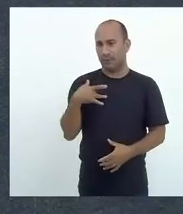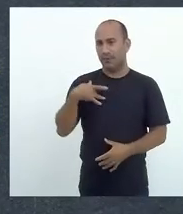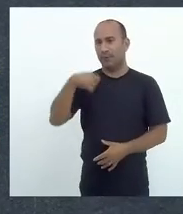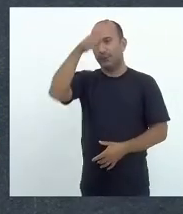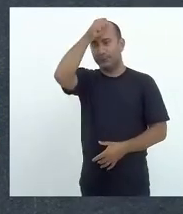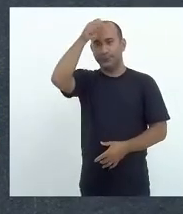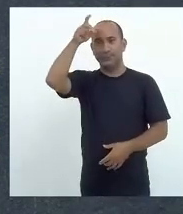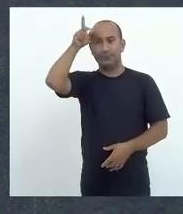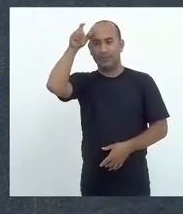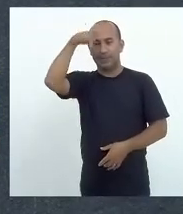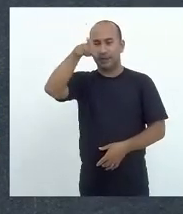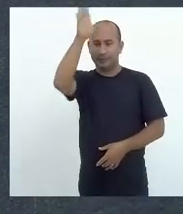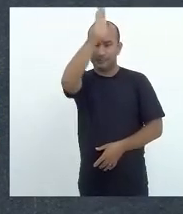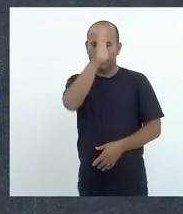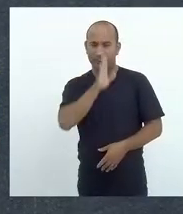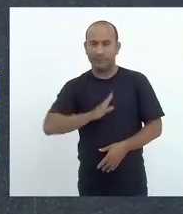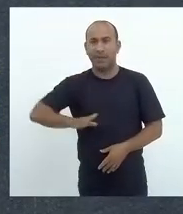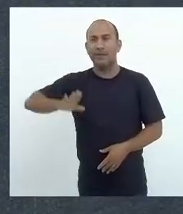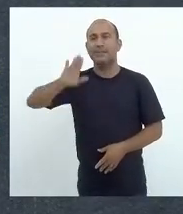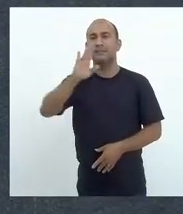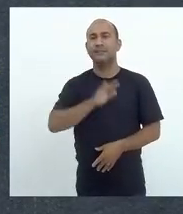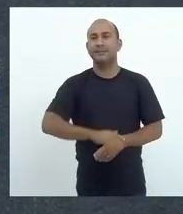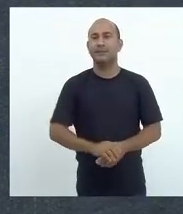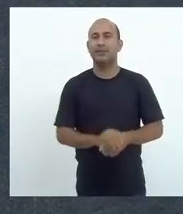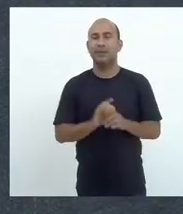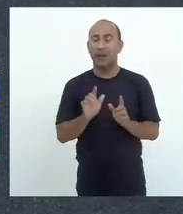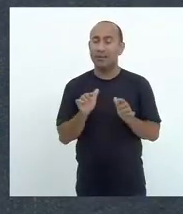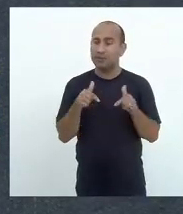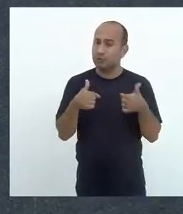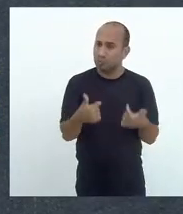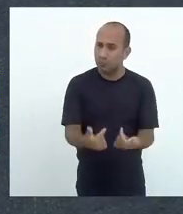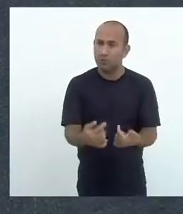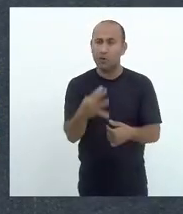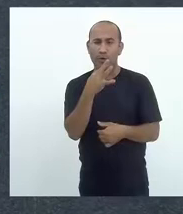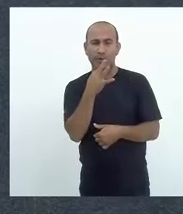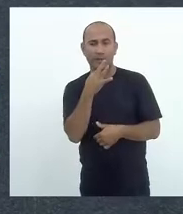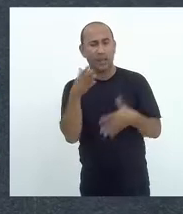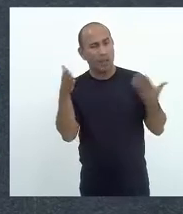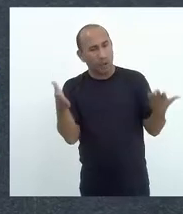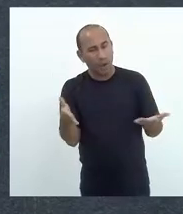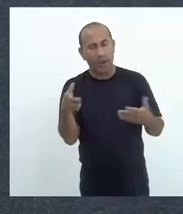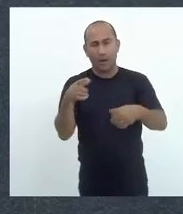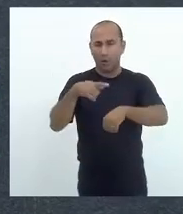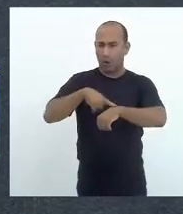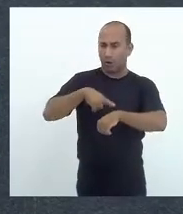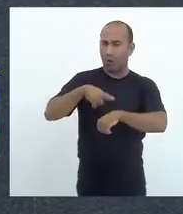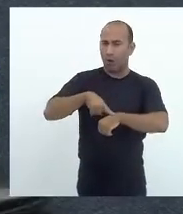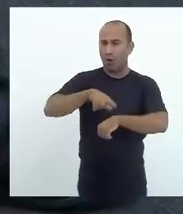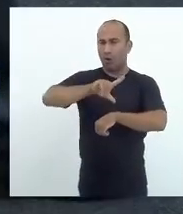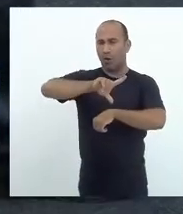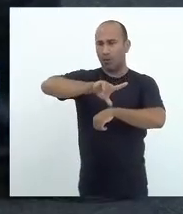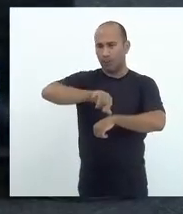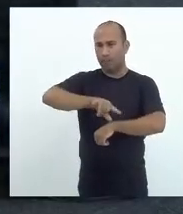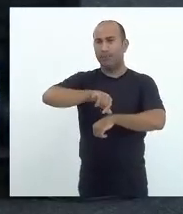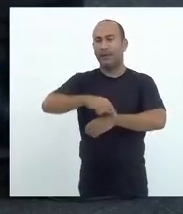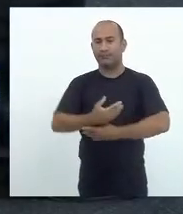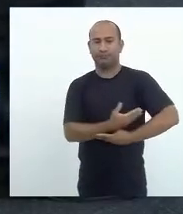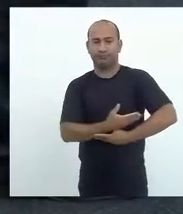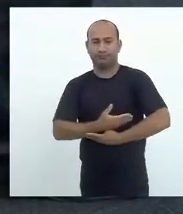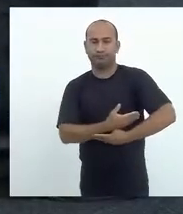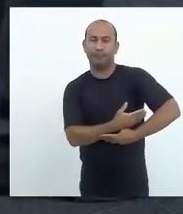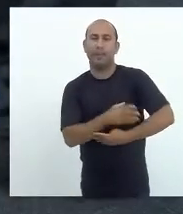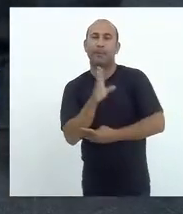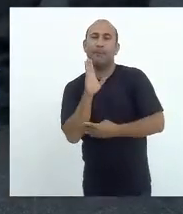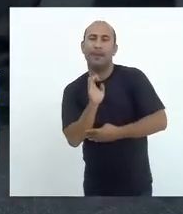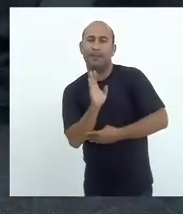Brasil. Essa técnica, reconhecida agora como hora do colinho, já inclusive recebeu um